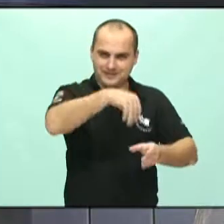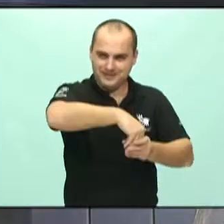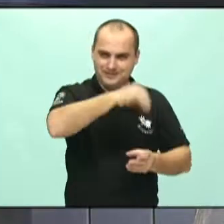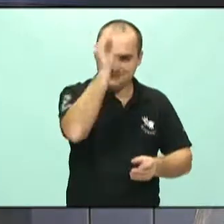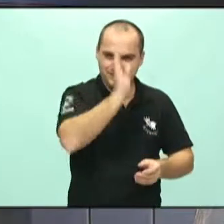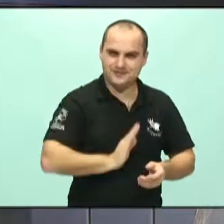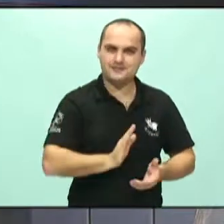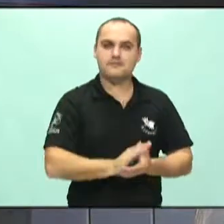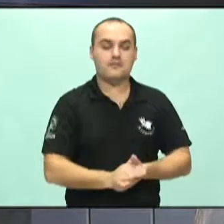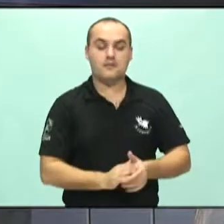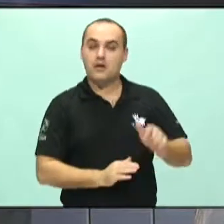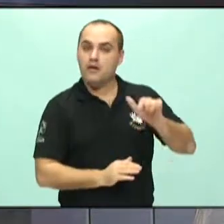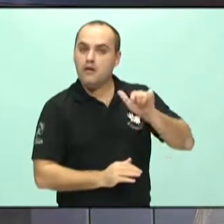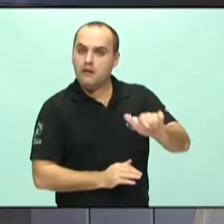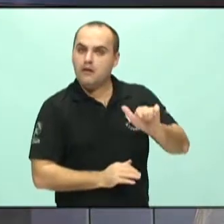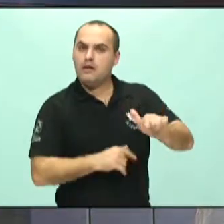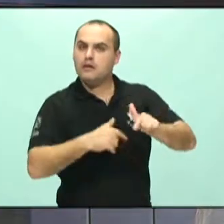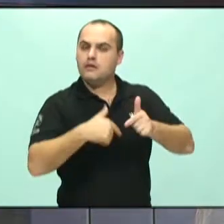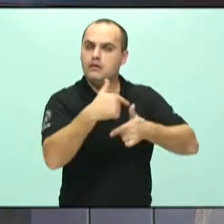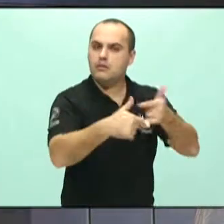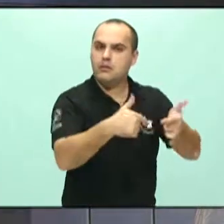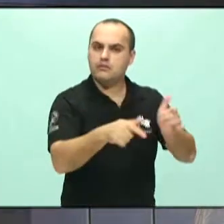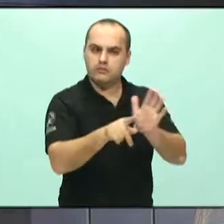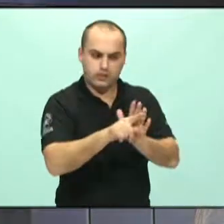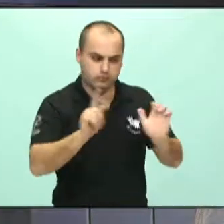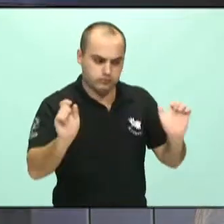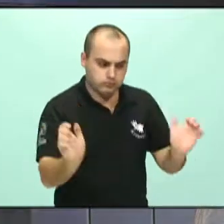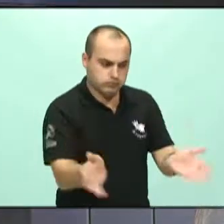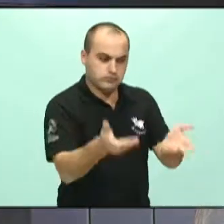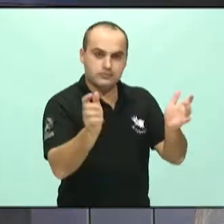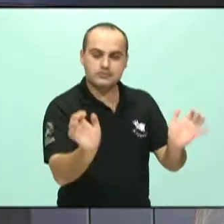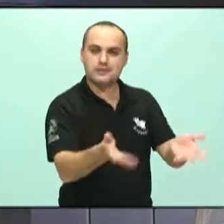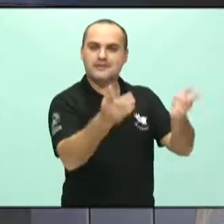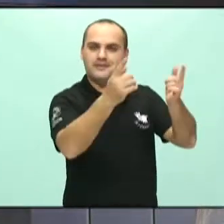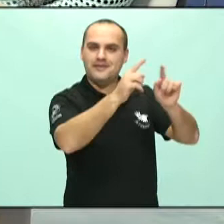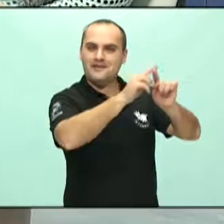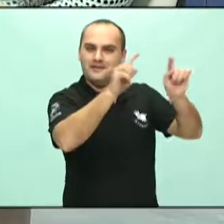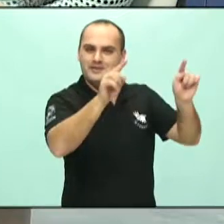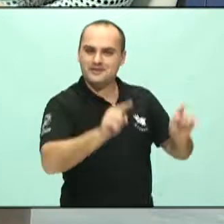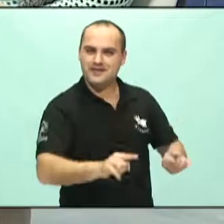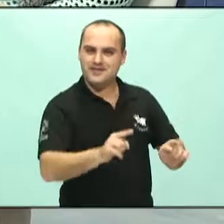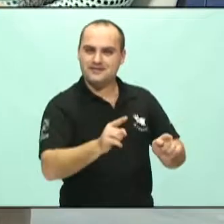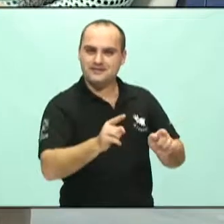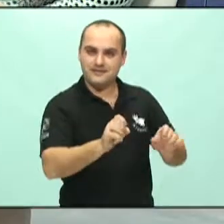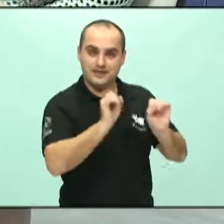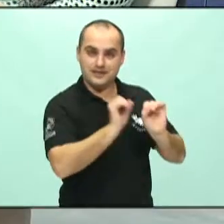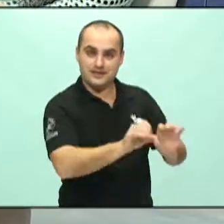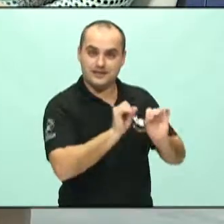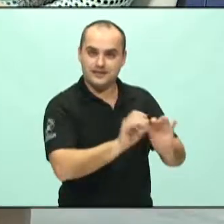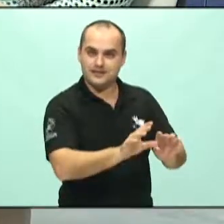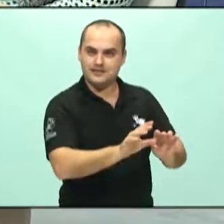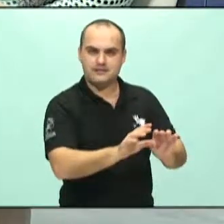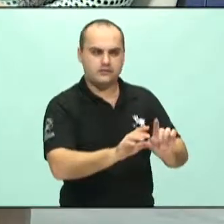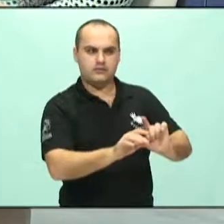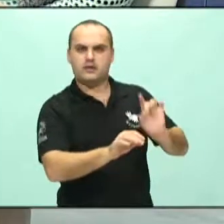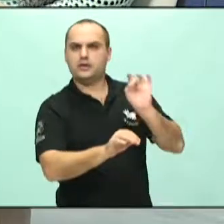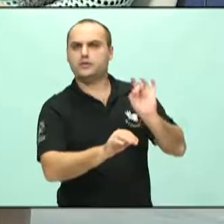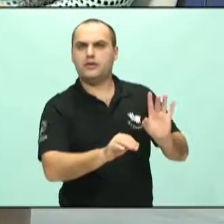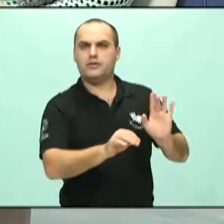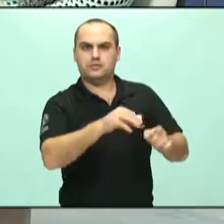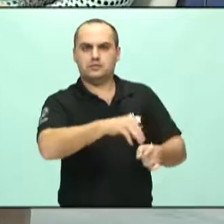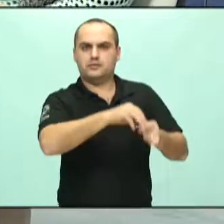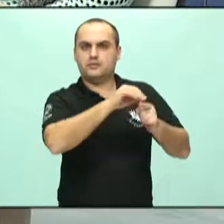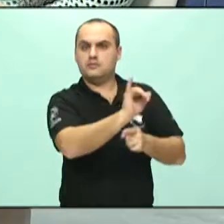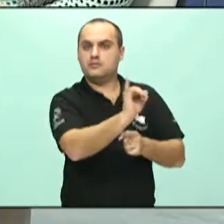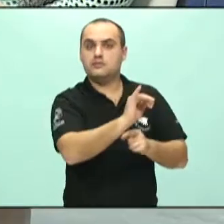atividade, ela envolveu os profissionais de educação do município de Itajaí, não só da rede municipal, mas também tinha